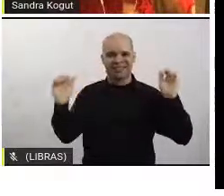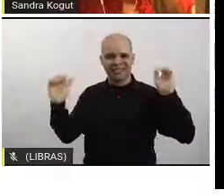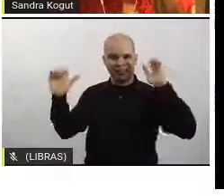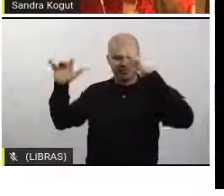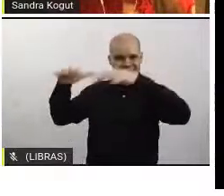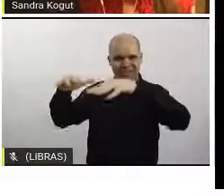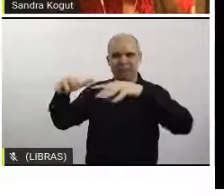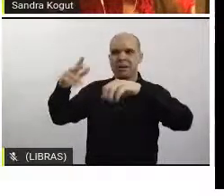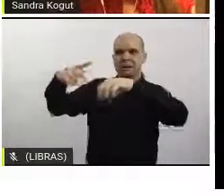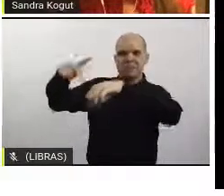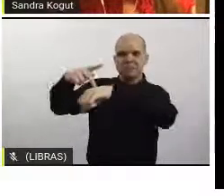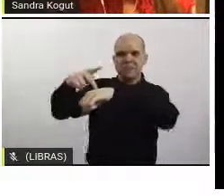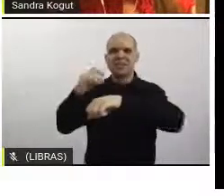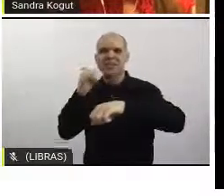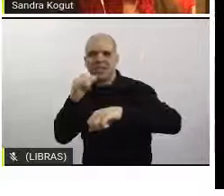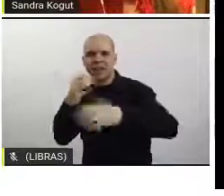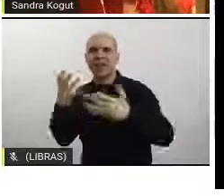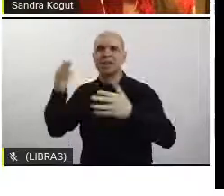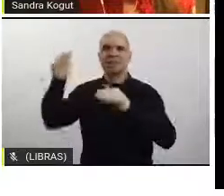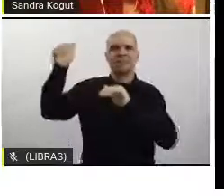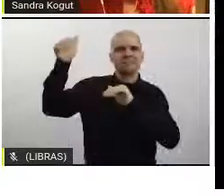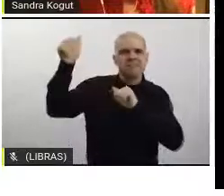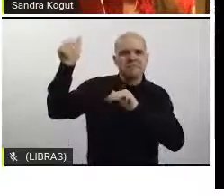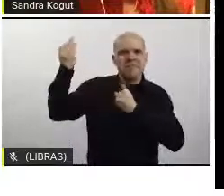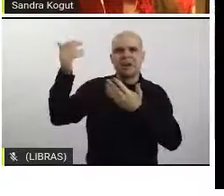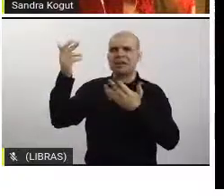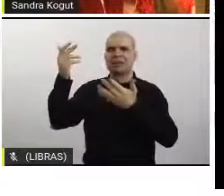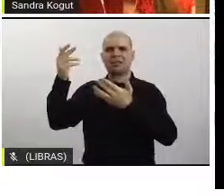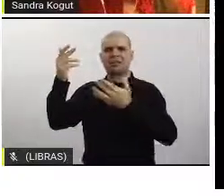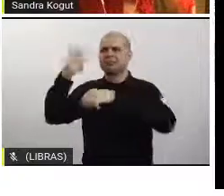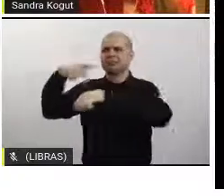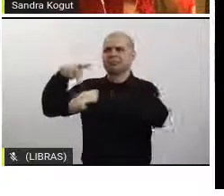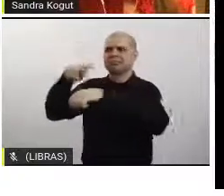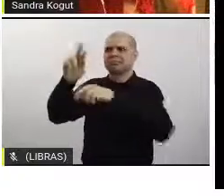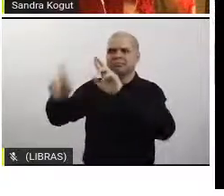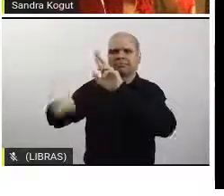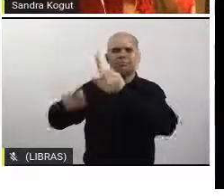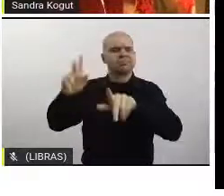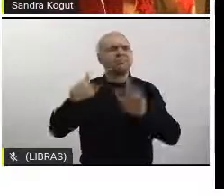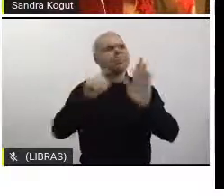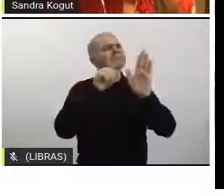Itália, na Espanha, queria saber como foi esse começo